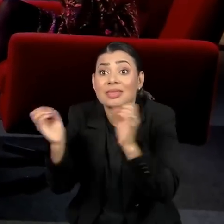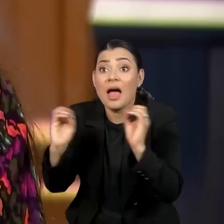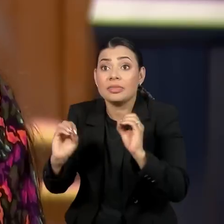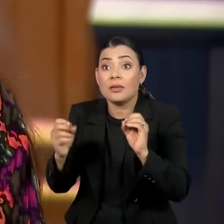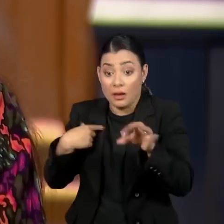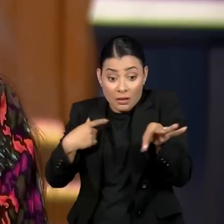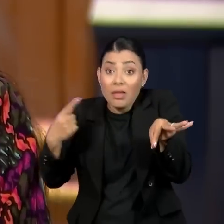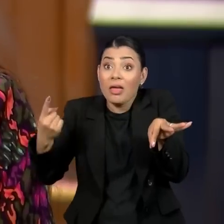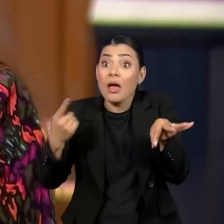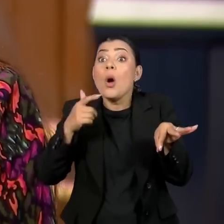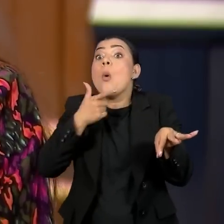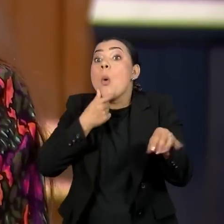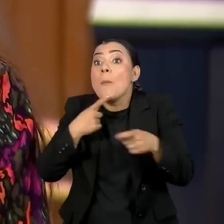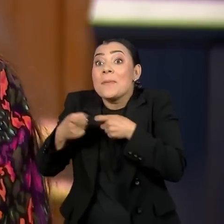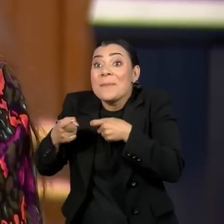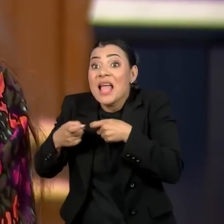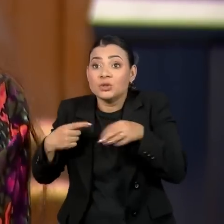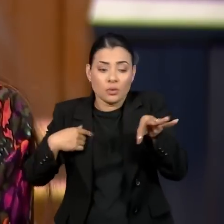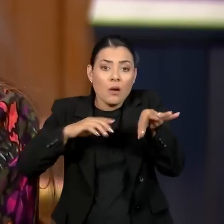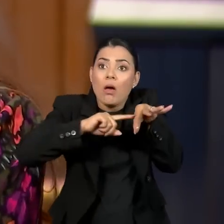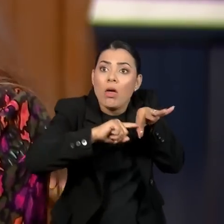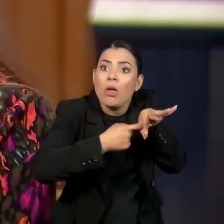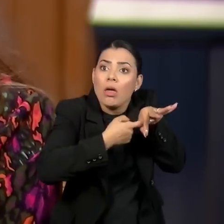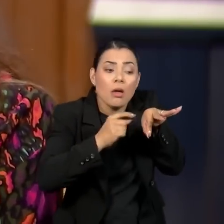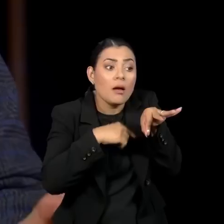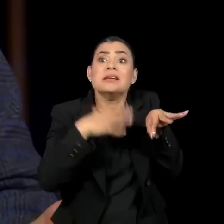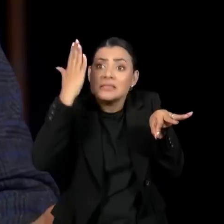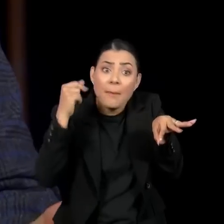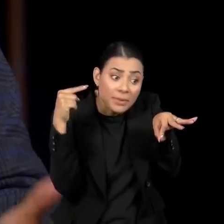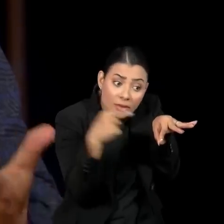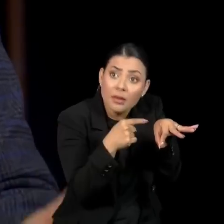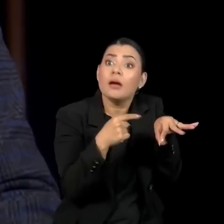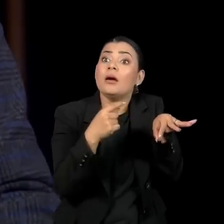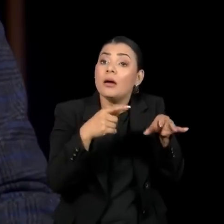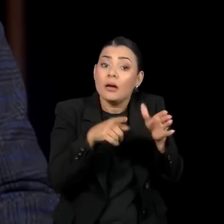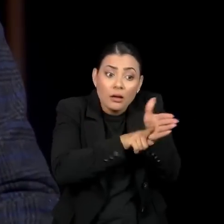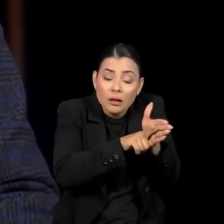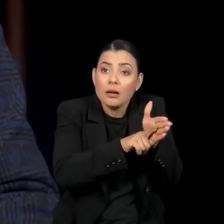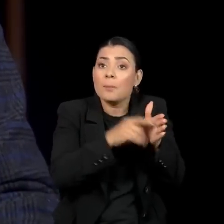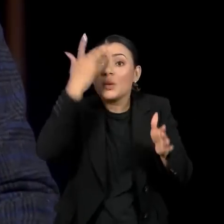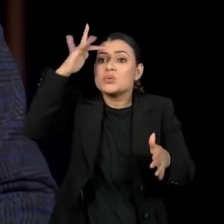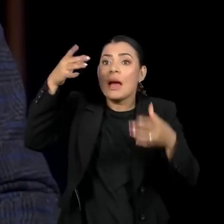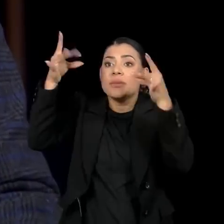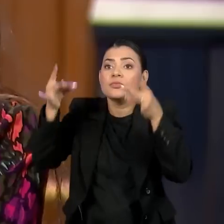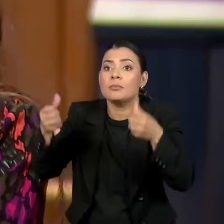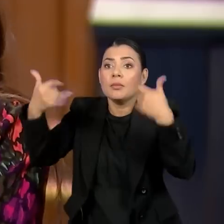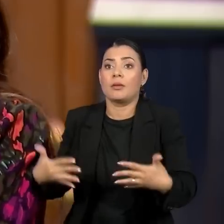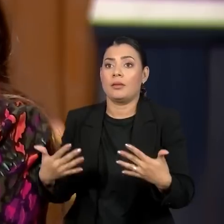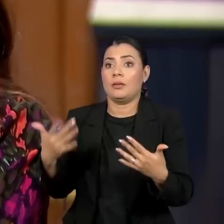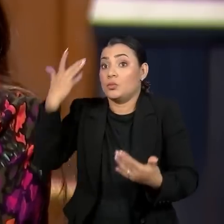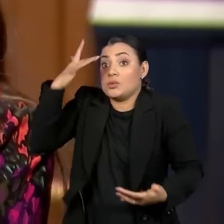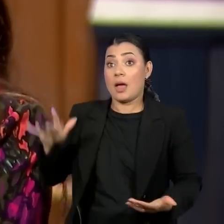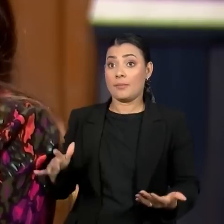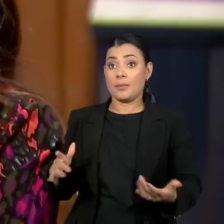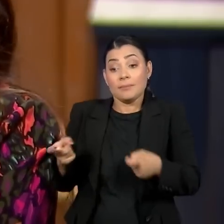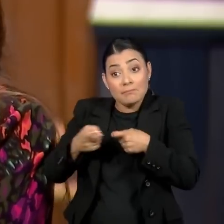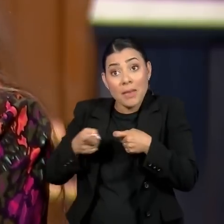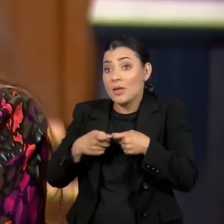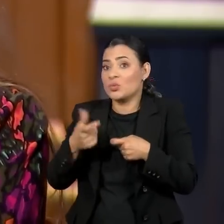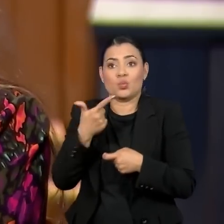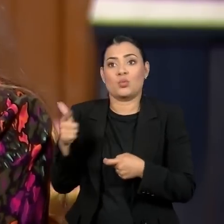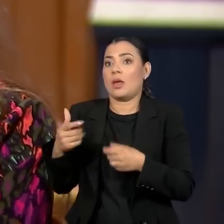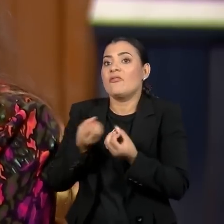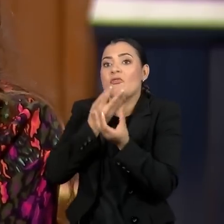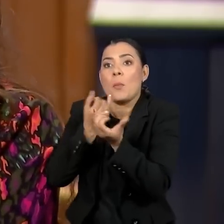a mão dentro dela, tá lá mas não consegue... olhando esse órgão, né? Cuidando desse órgão. Pois é, mas eles não têm essa